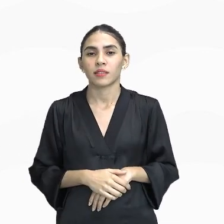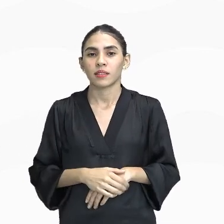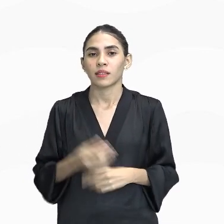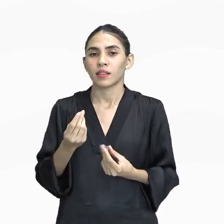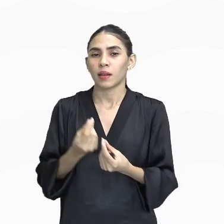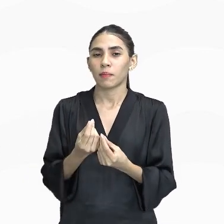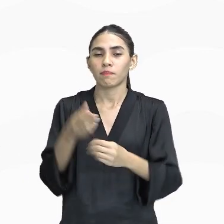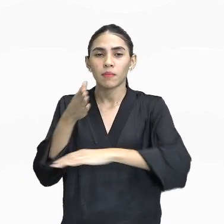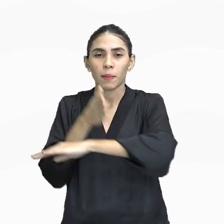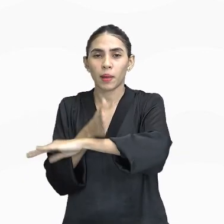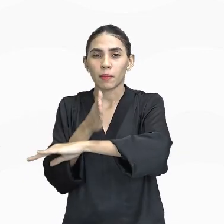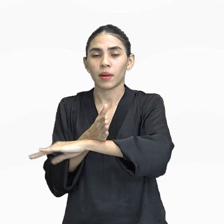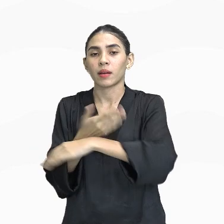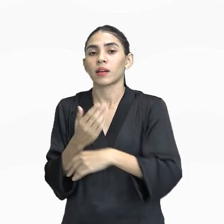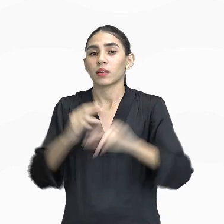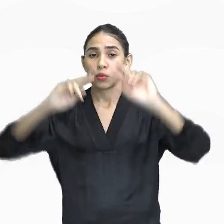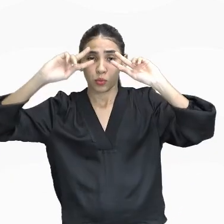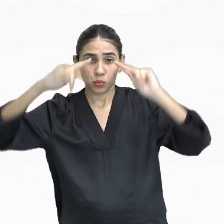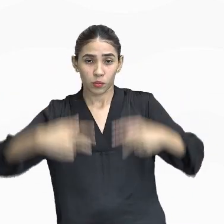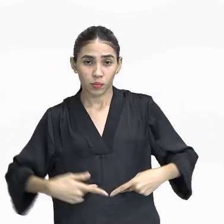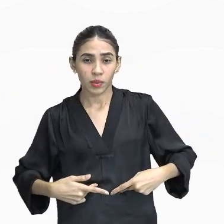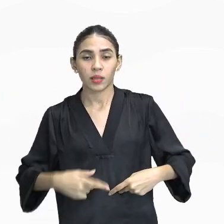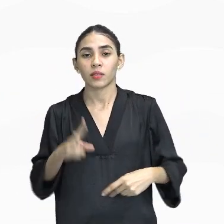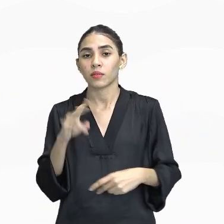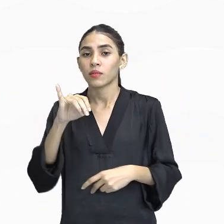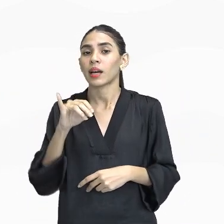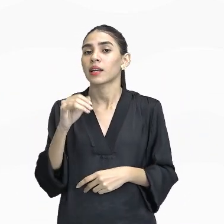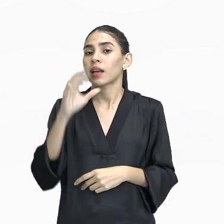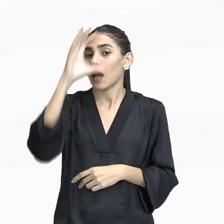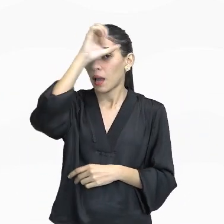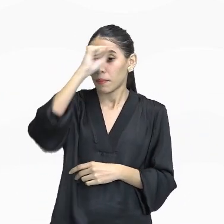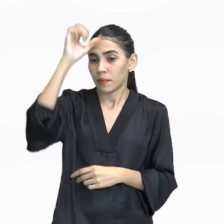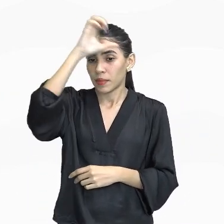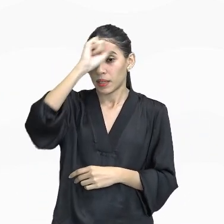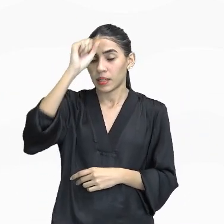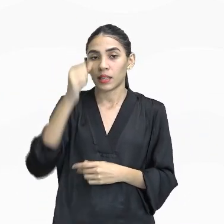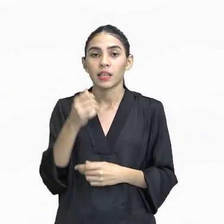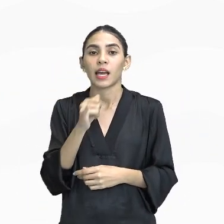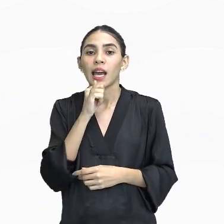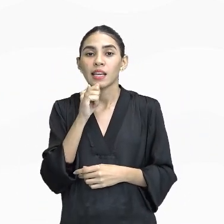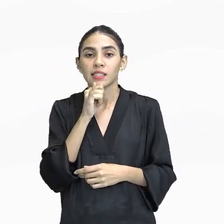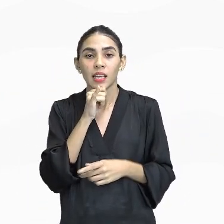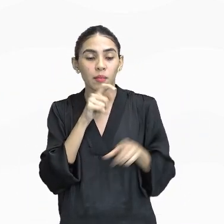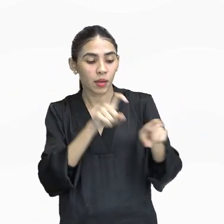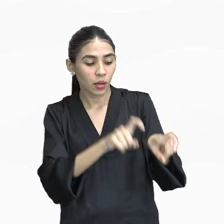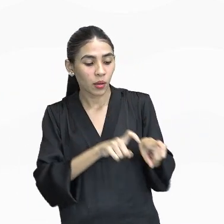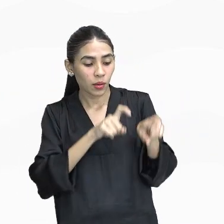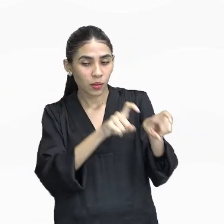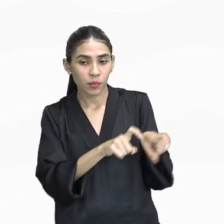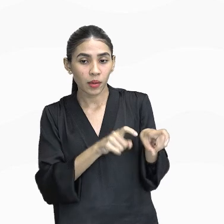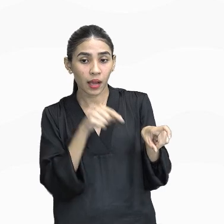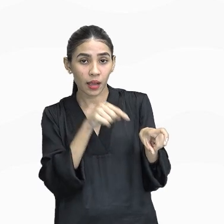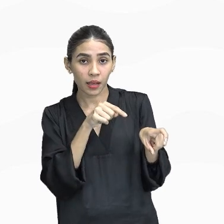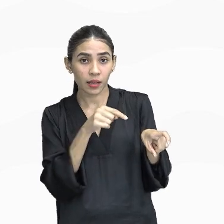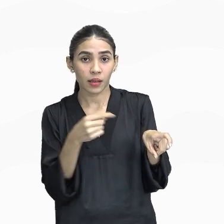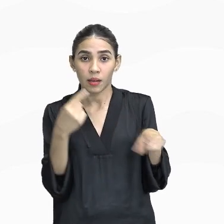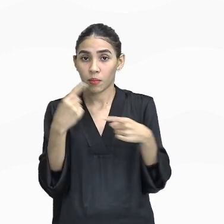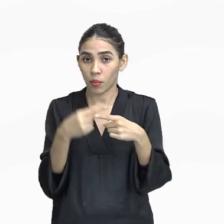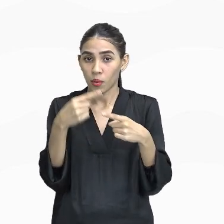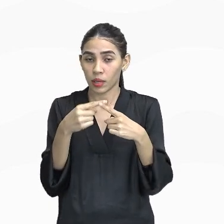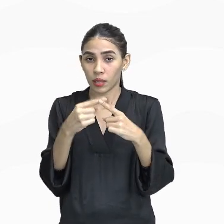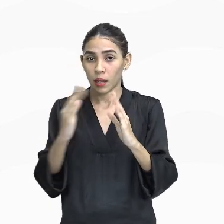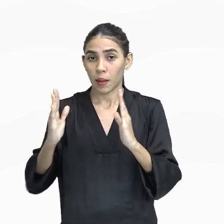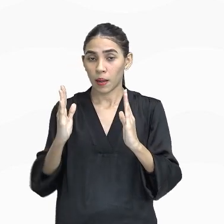na pré-história os seres humanos eles vão aprender o manejo da agricultura. Por quê? No